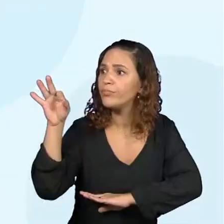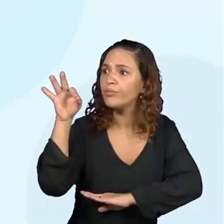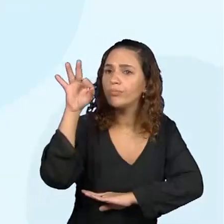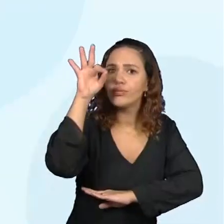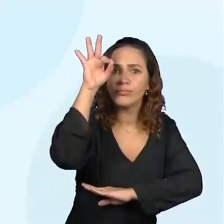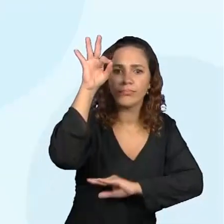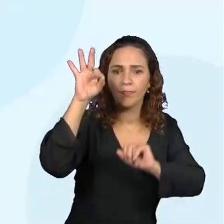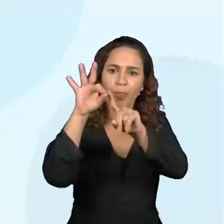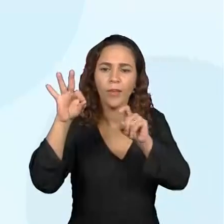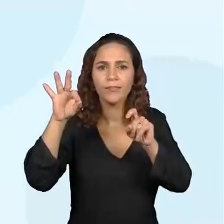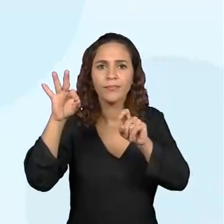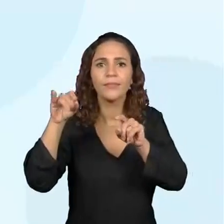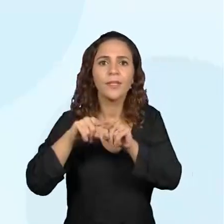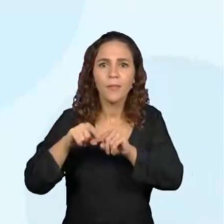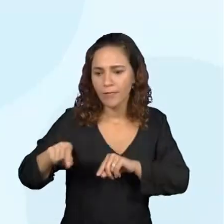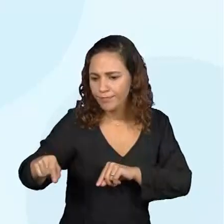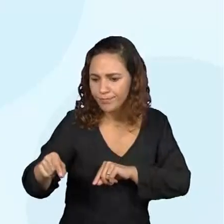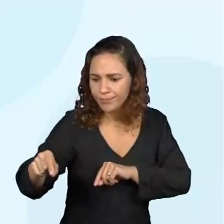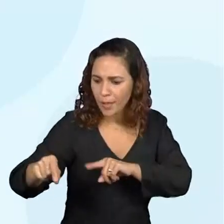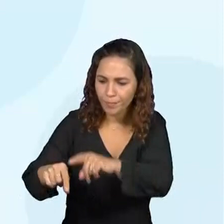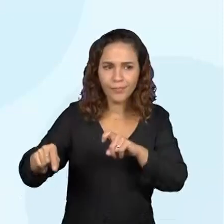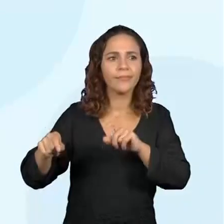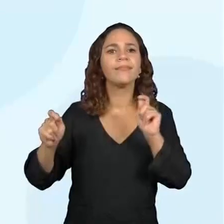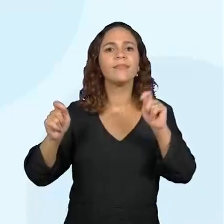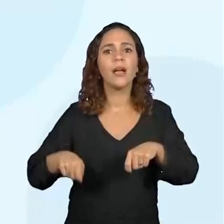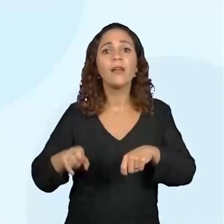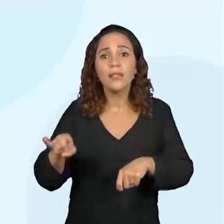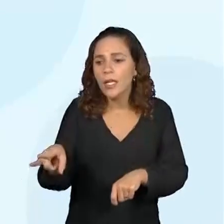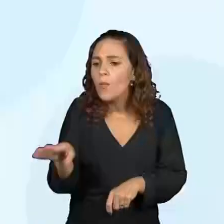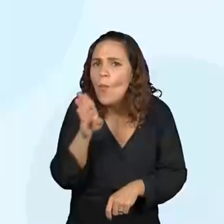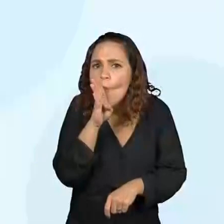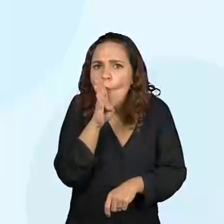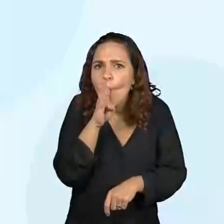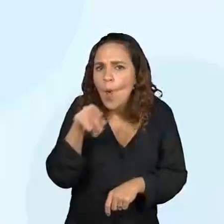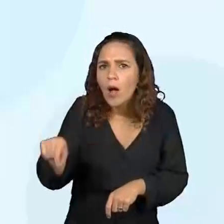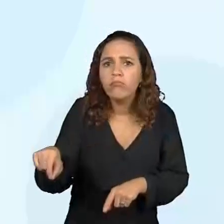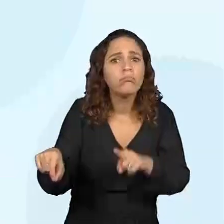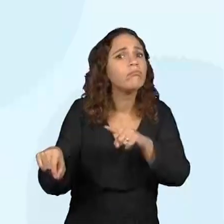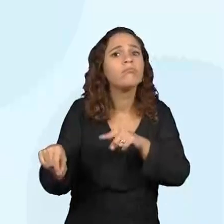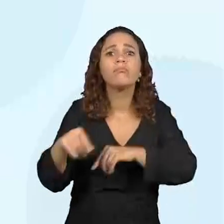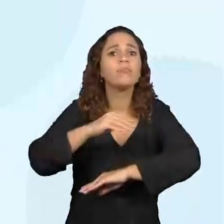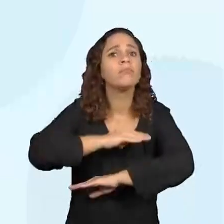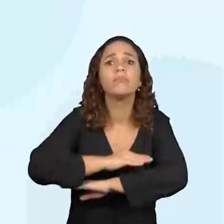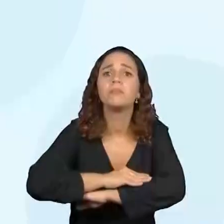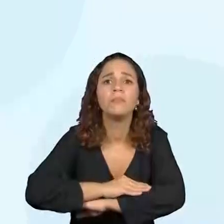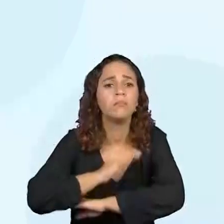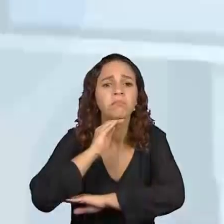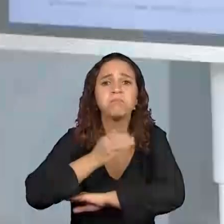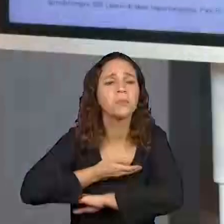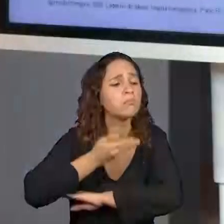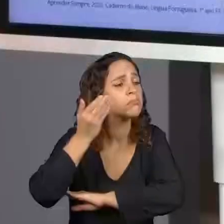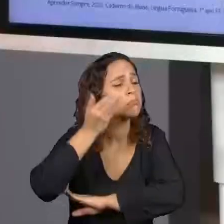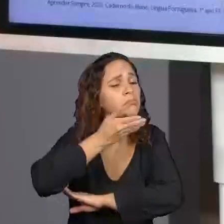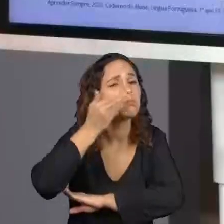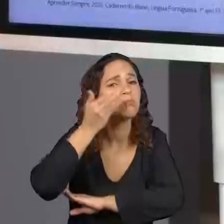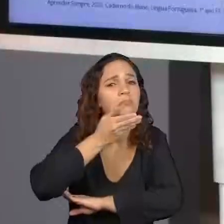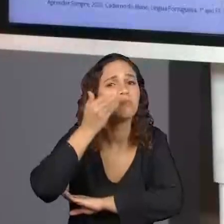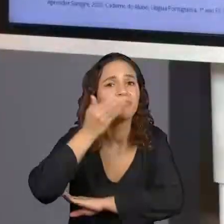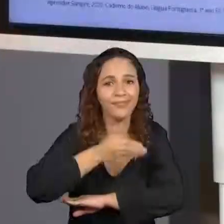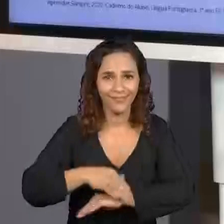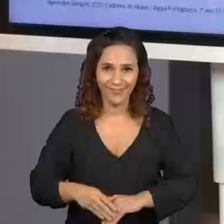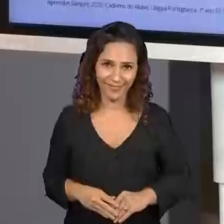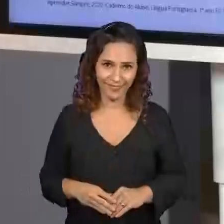enxerga. Duas curiosidades no Você Sabia Só. Então, essa atividade fica como sugestão para vocês. Vocês vão